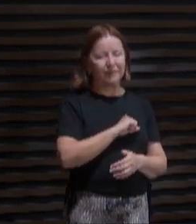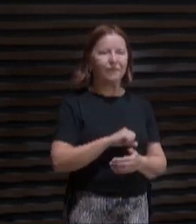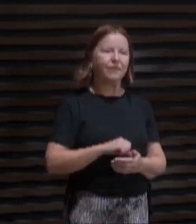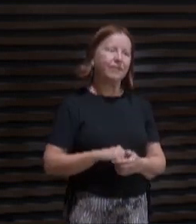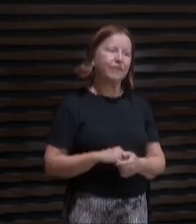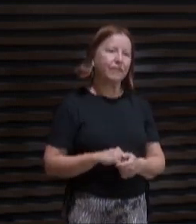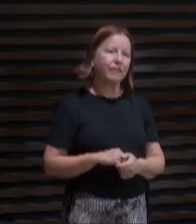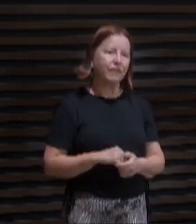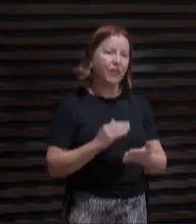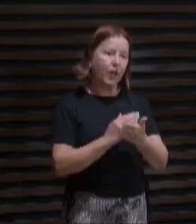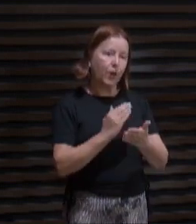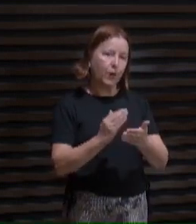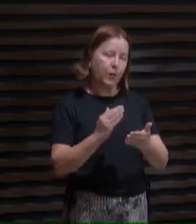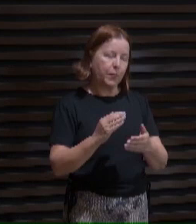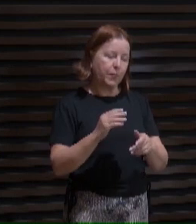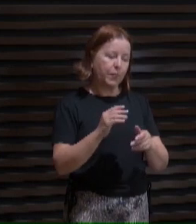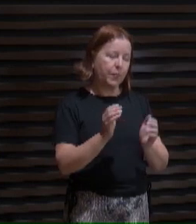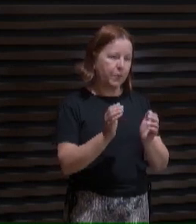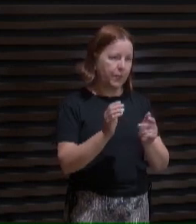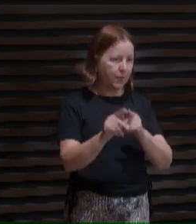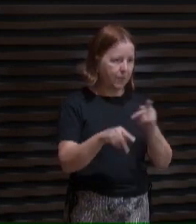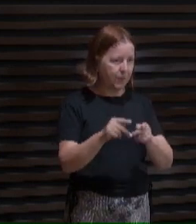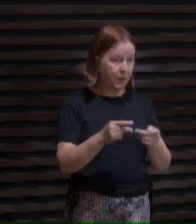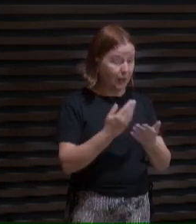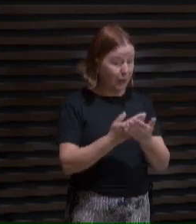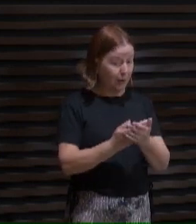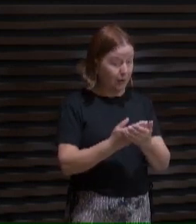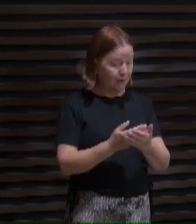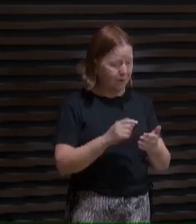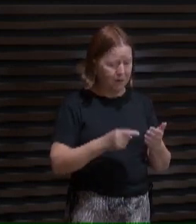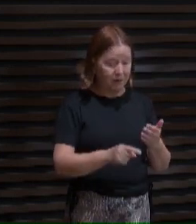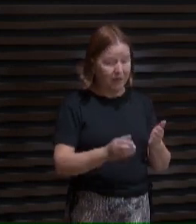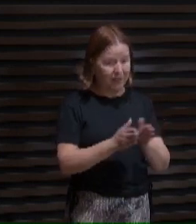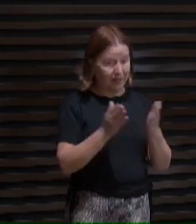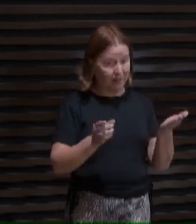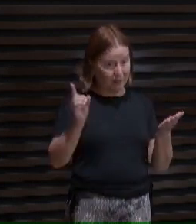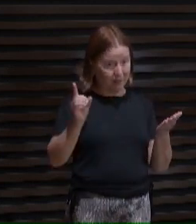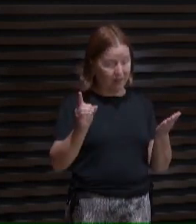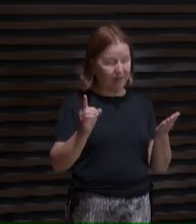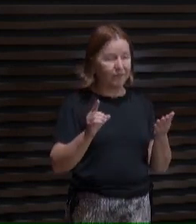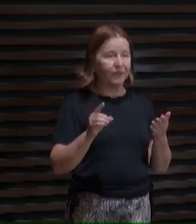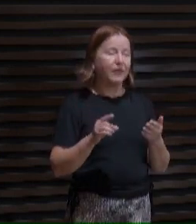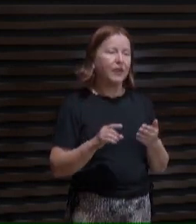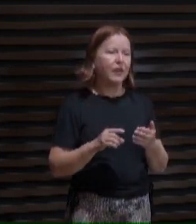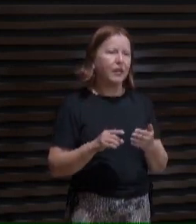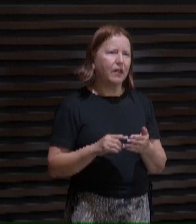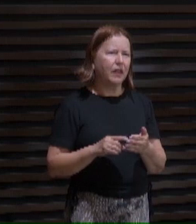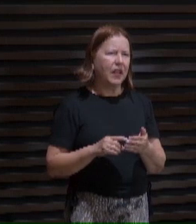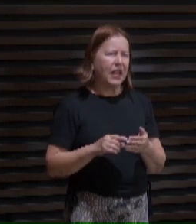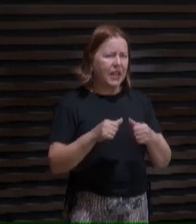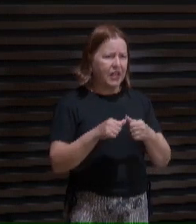Alguns estudiosos da Bíblia dizem que ele só disse isso no final da vida, porque esse livro foi escrito lá pelos anos